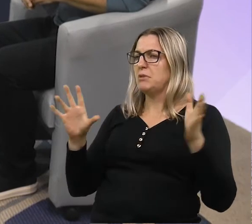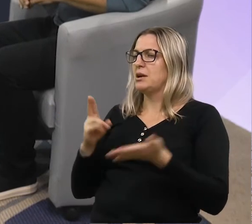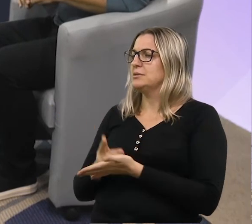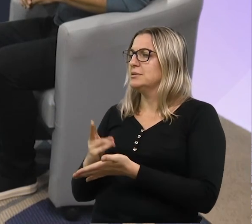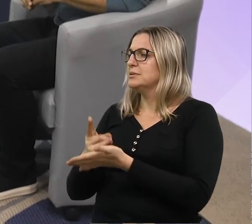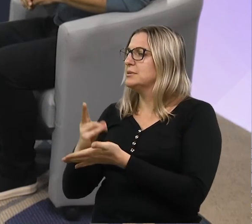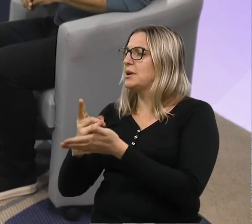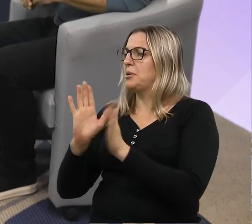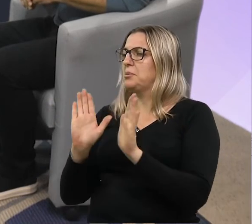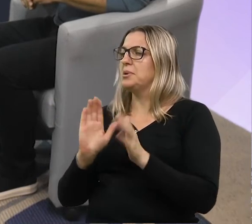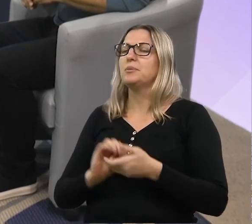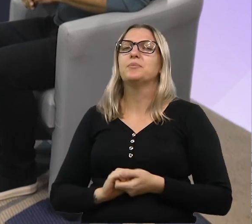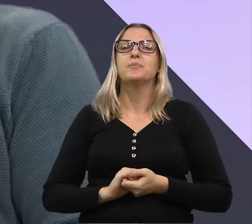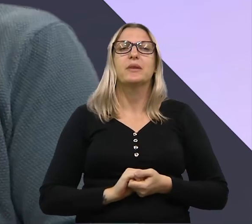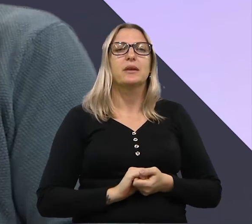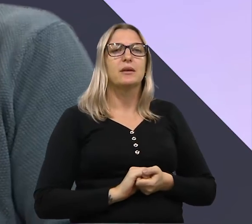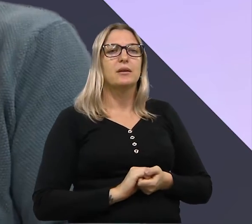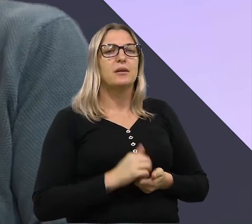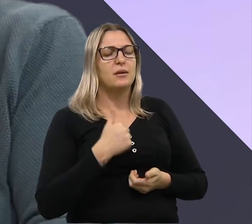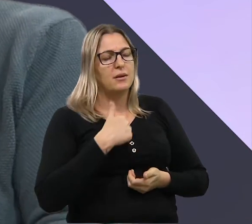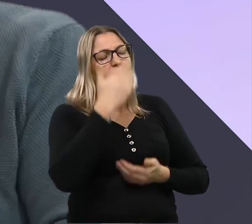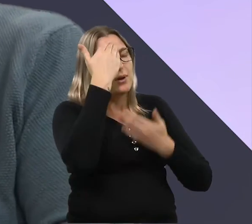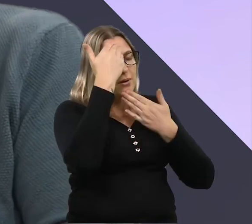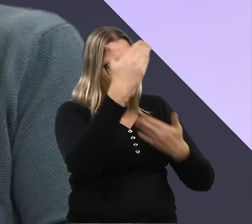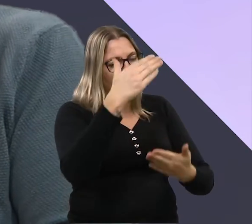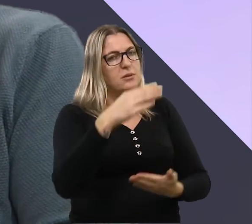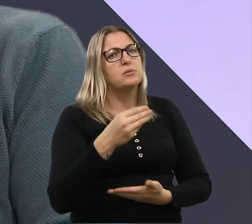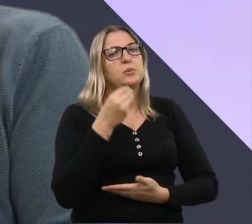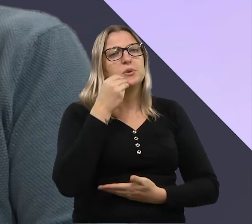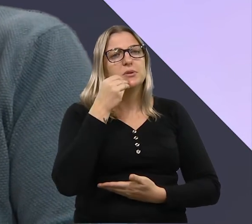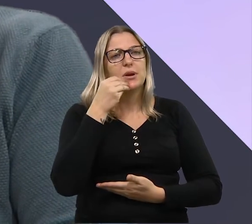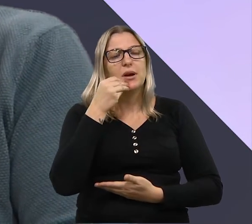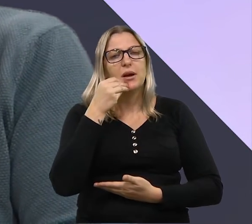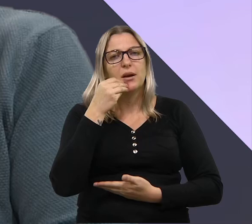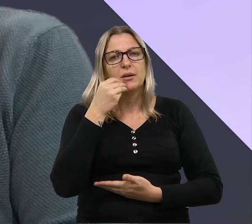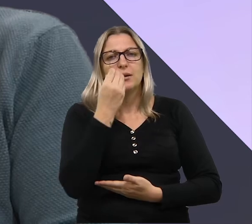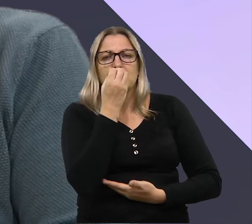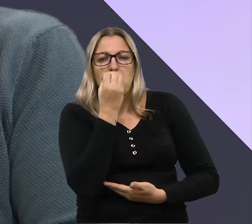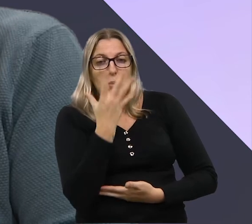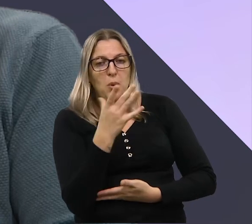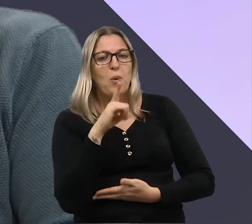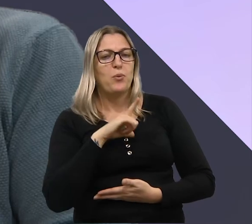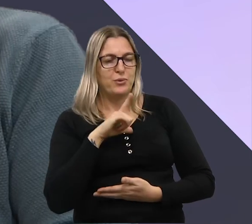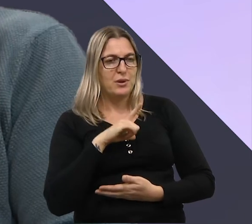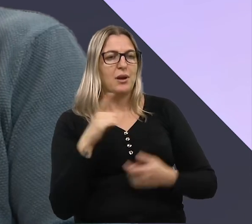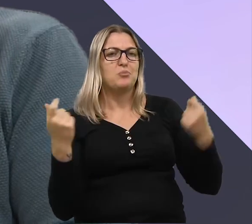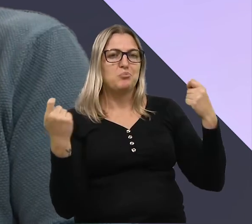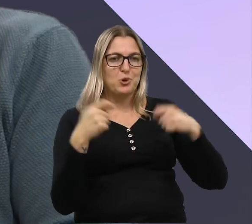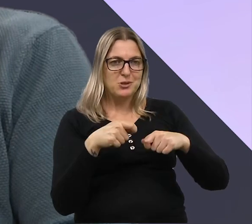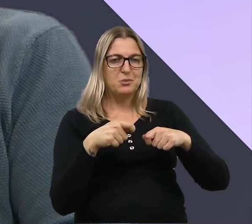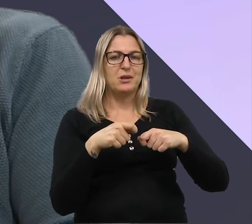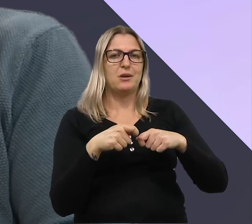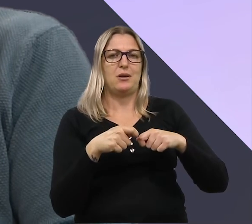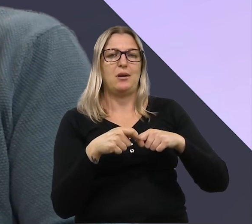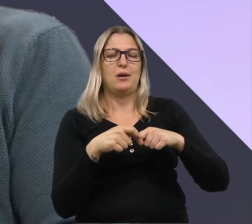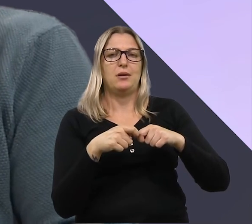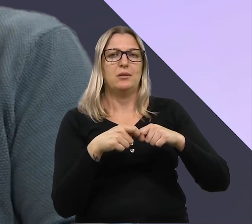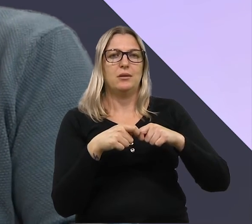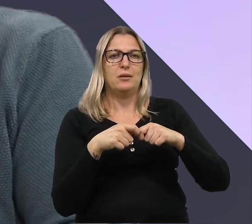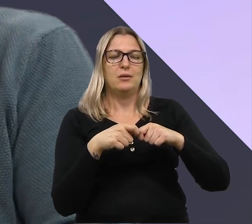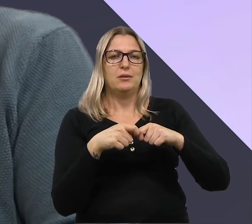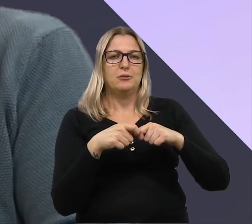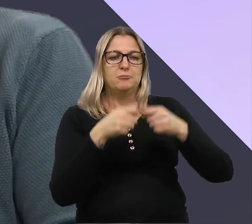posso contar conosco né e eu que agradeço a oportunidade sempre é bom né a gente ter essa possibilidade aí